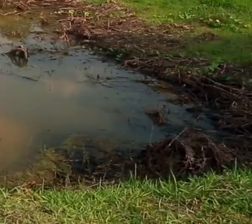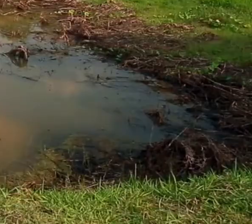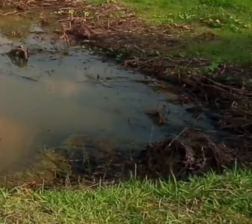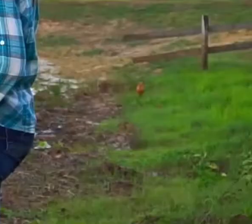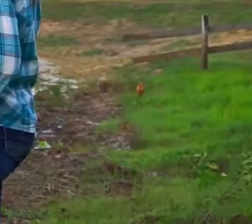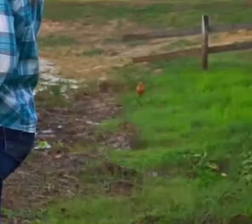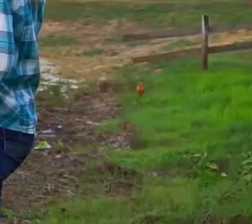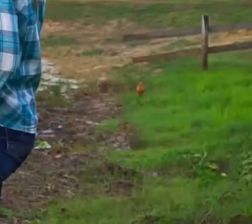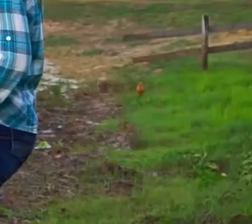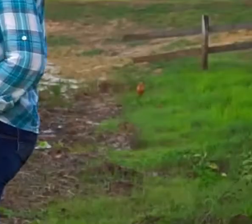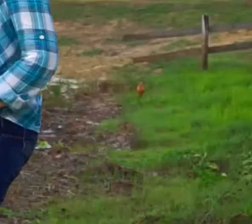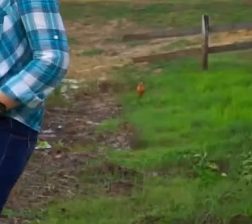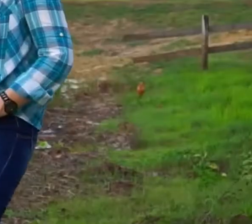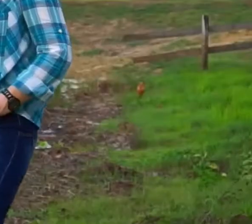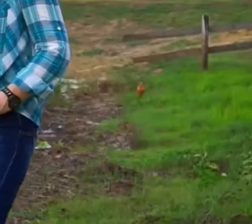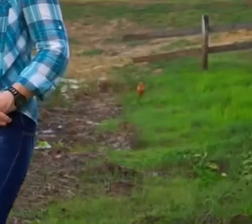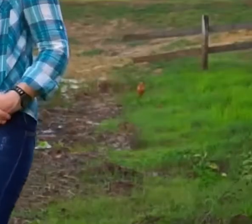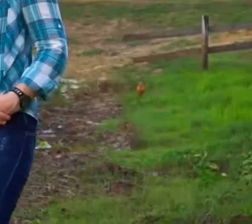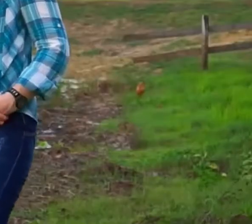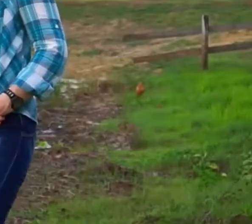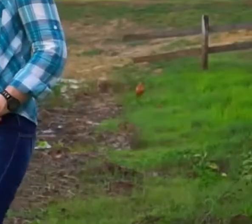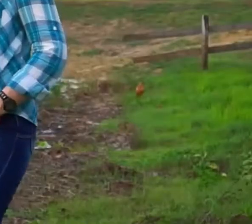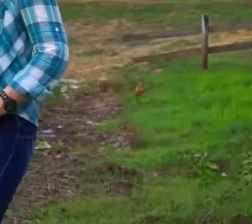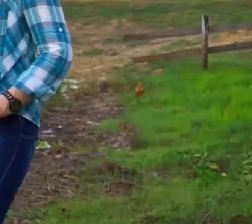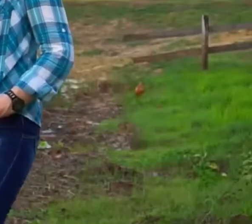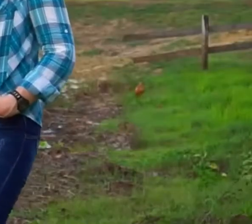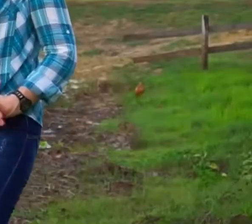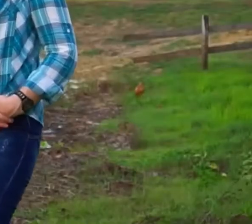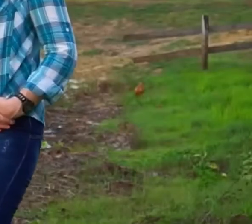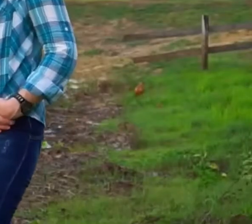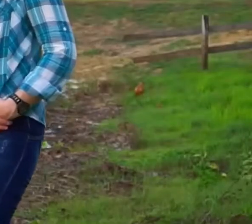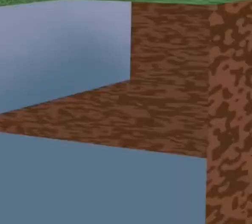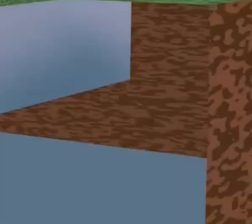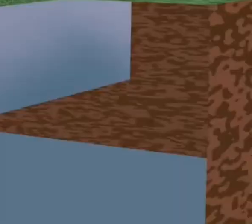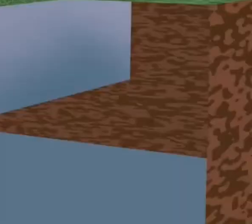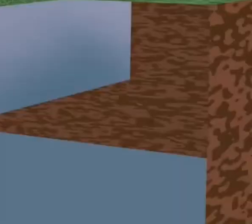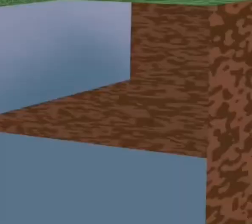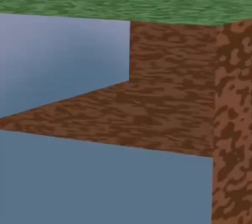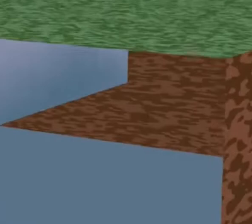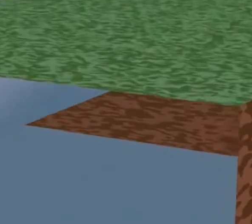gente tiver uma dimensão, a gente tem como calcular a outra. Vamos ver?